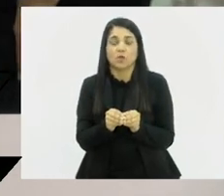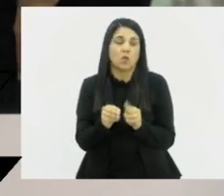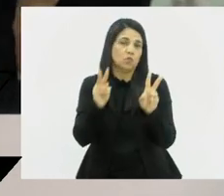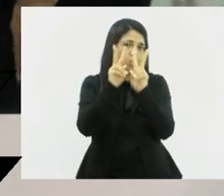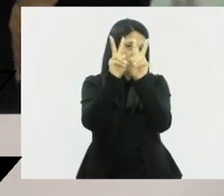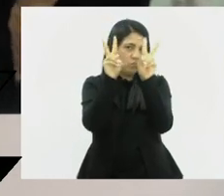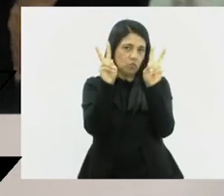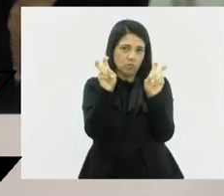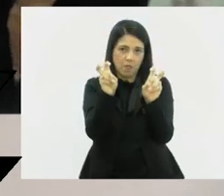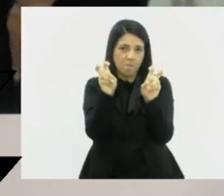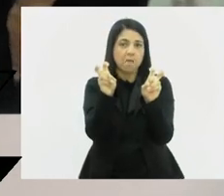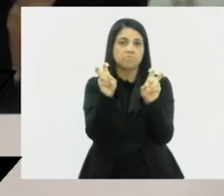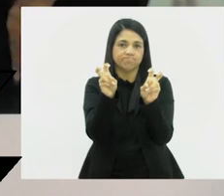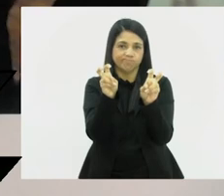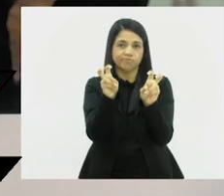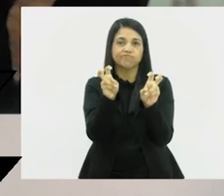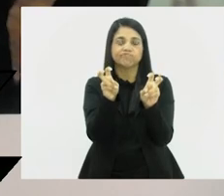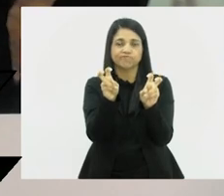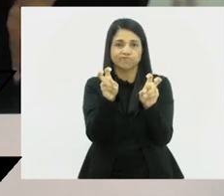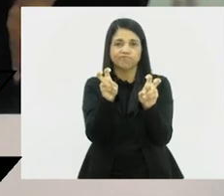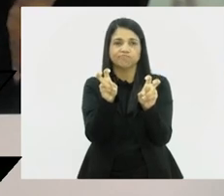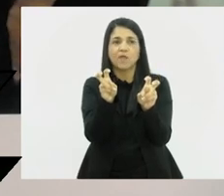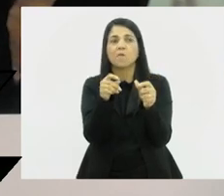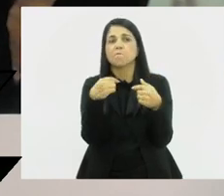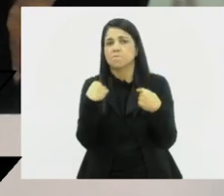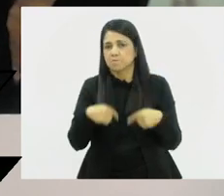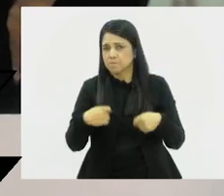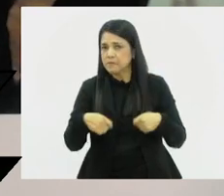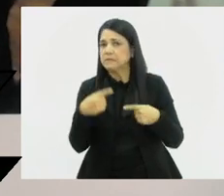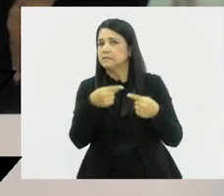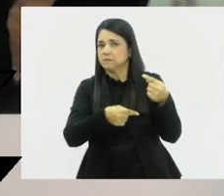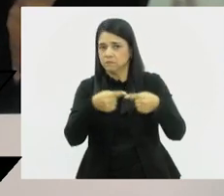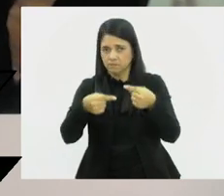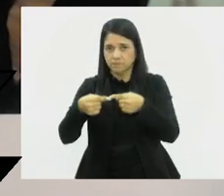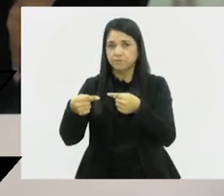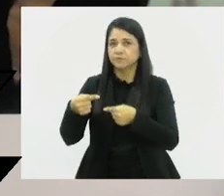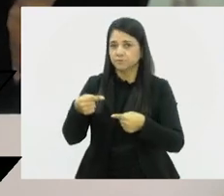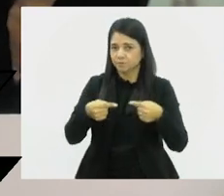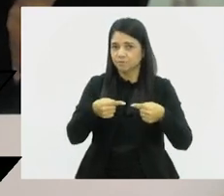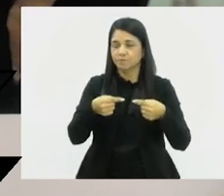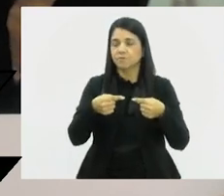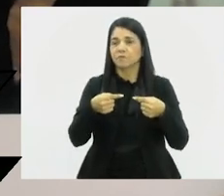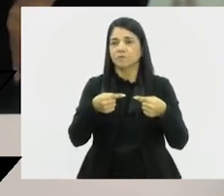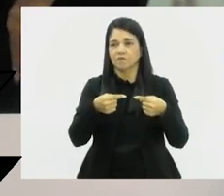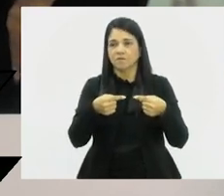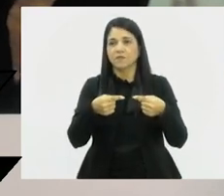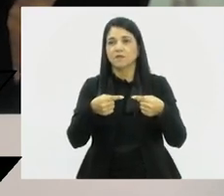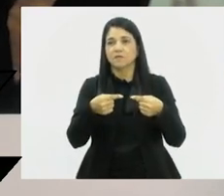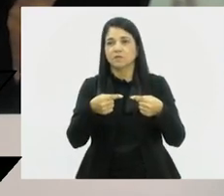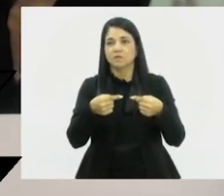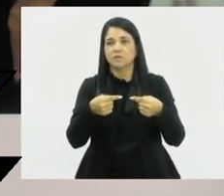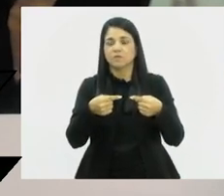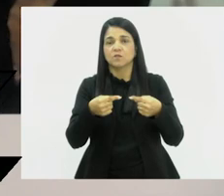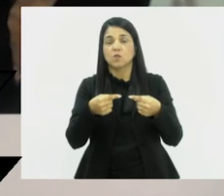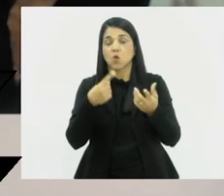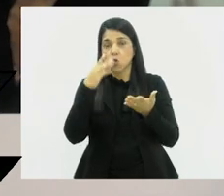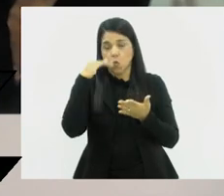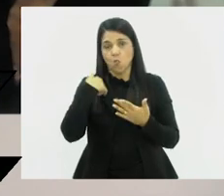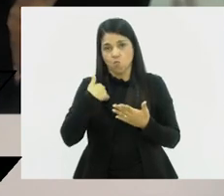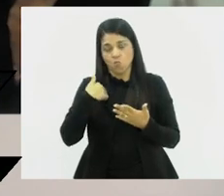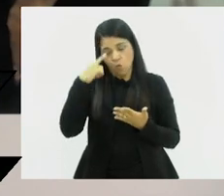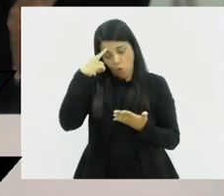assunto que carece ainda de muita discussão, então eu levo o